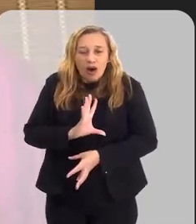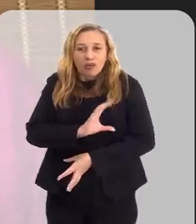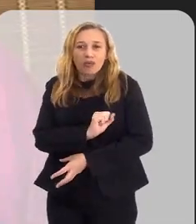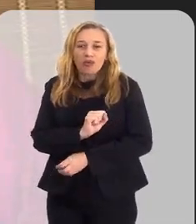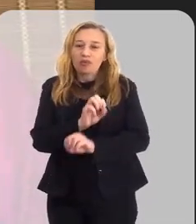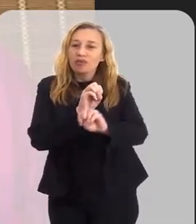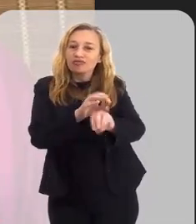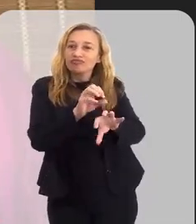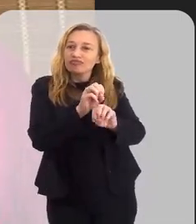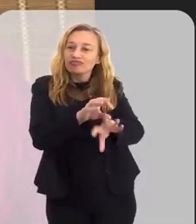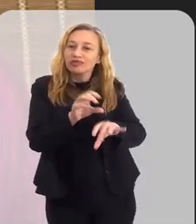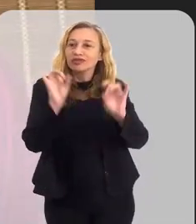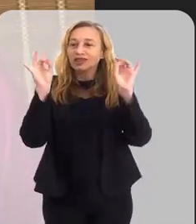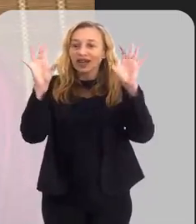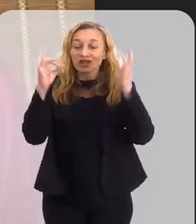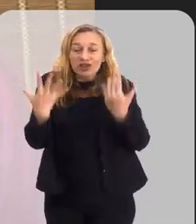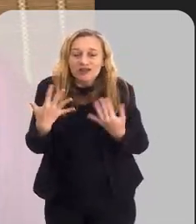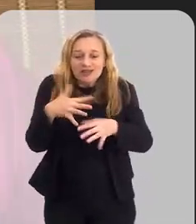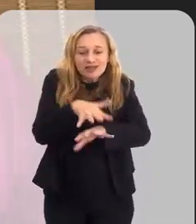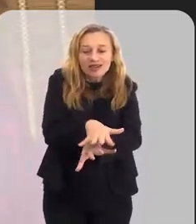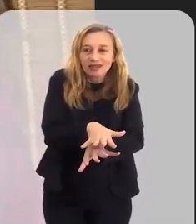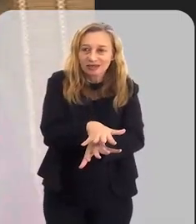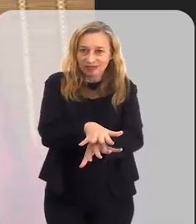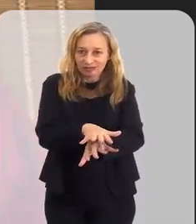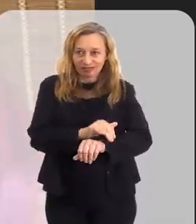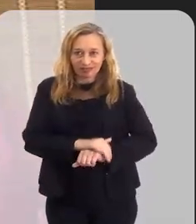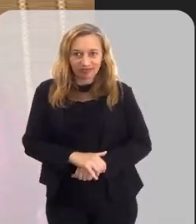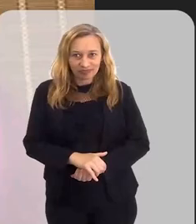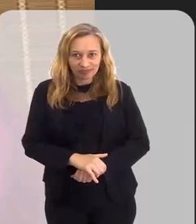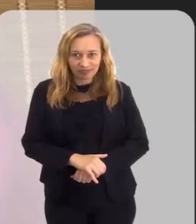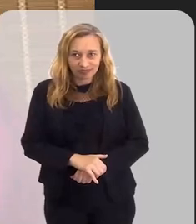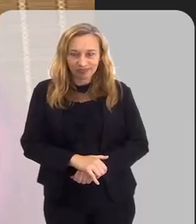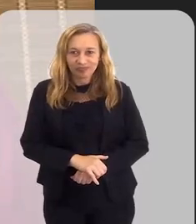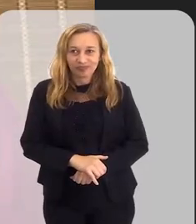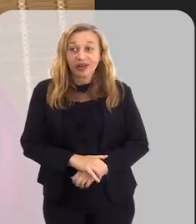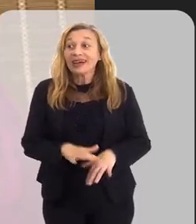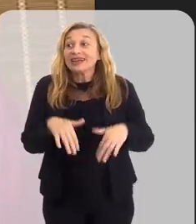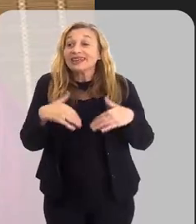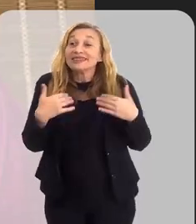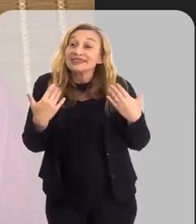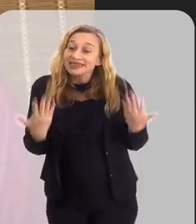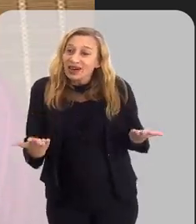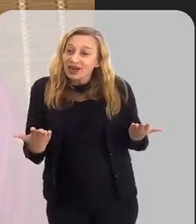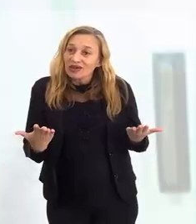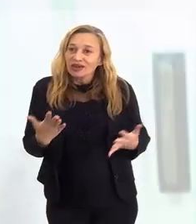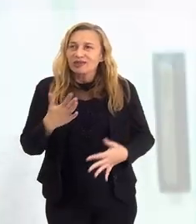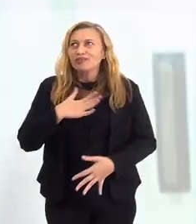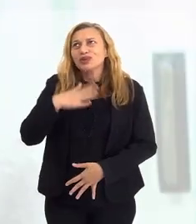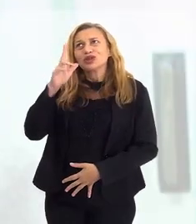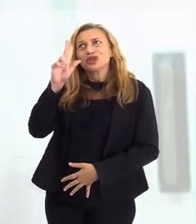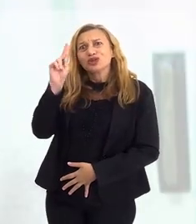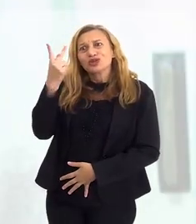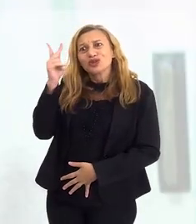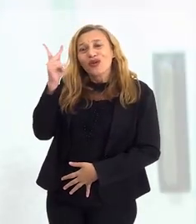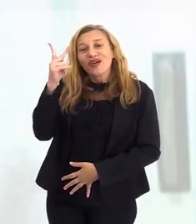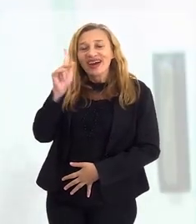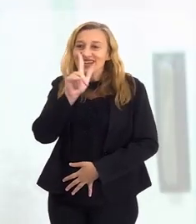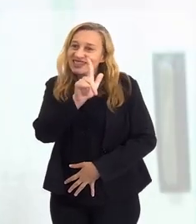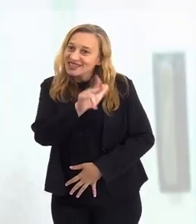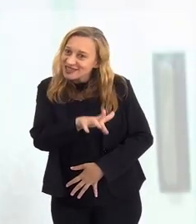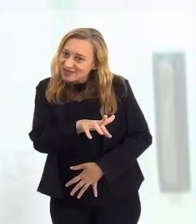paixão pela educação especial, pela inclusão em educação? Então, a minha história ela é um